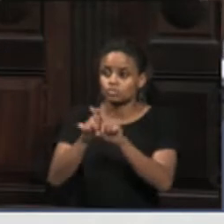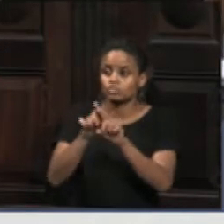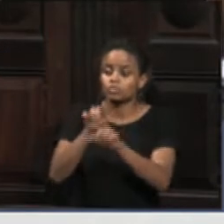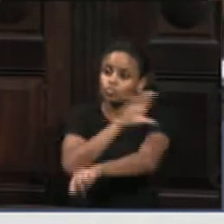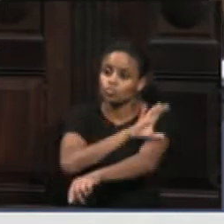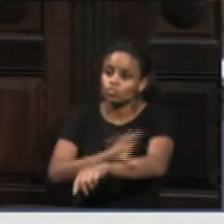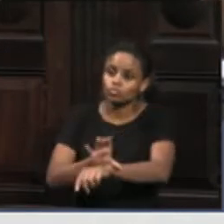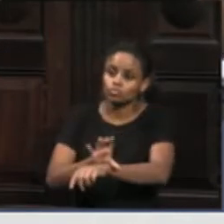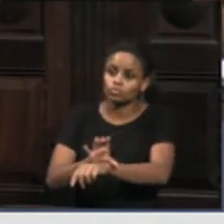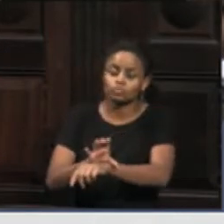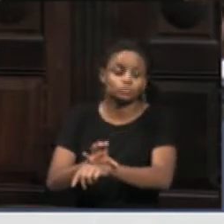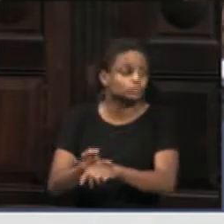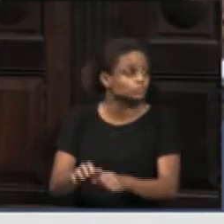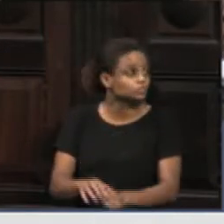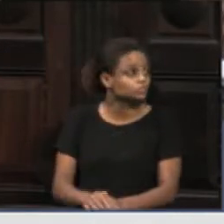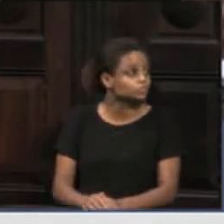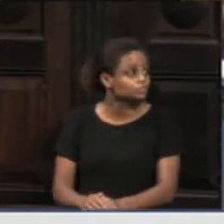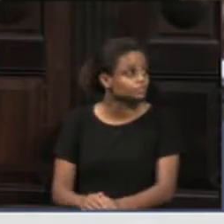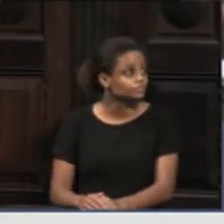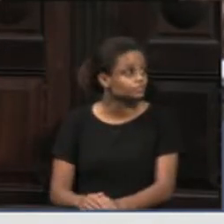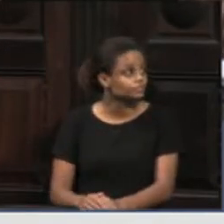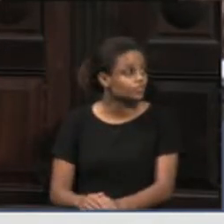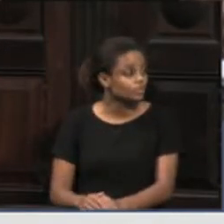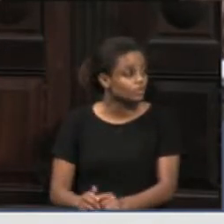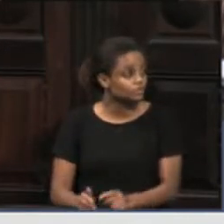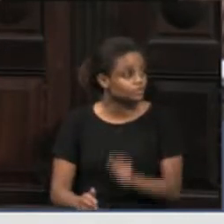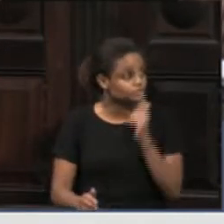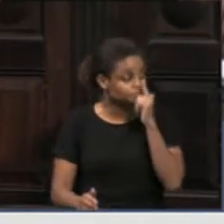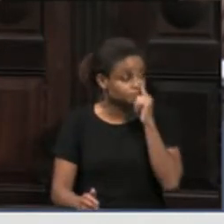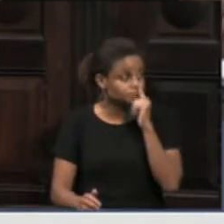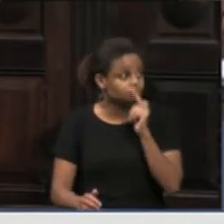Desenvolvimento Regional. Pela Comissão de Cultura,